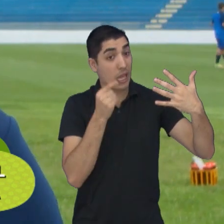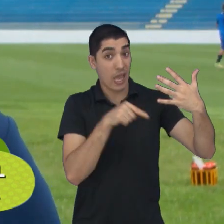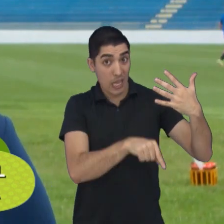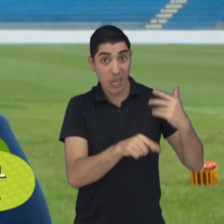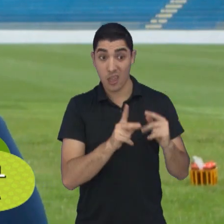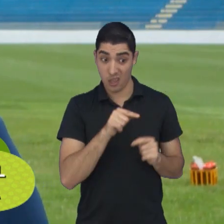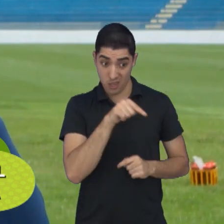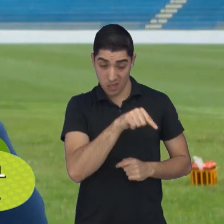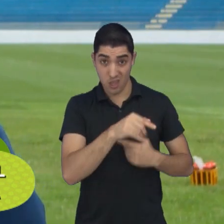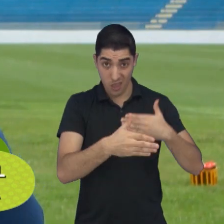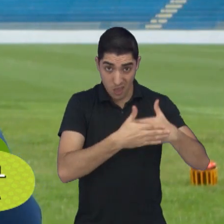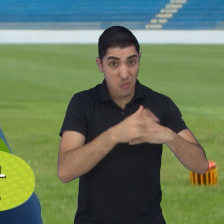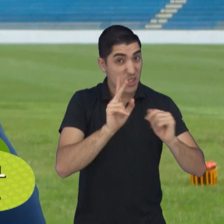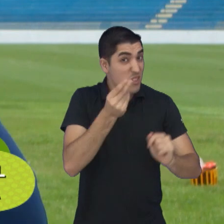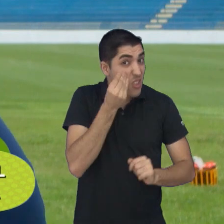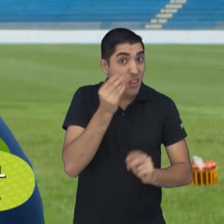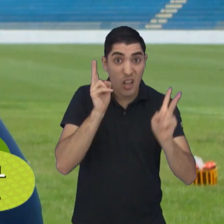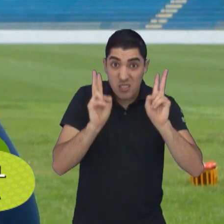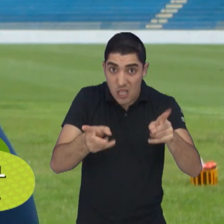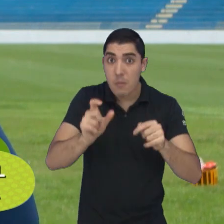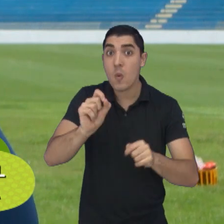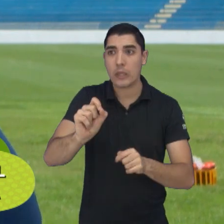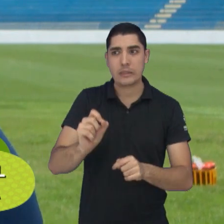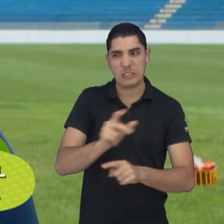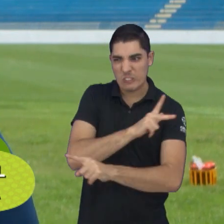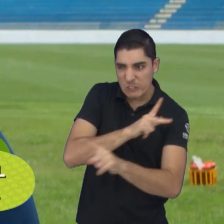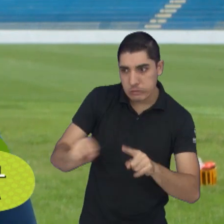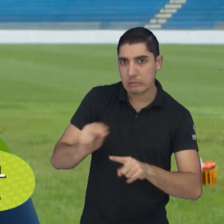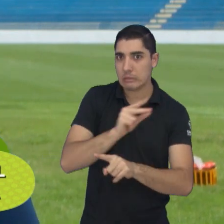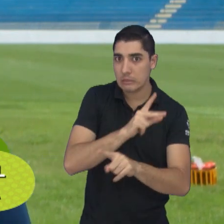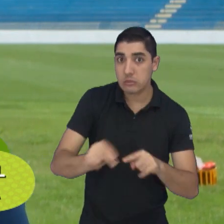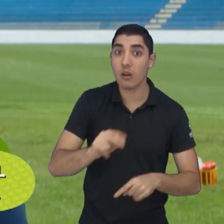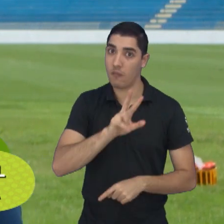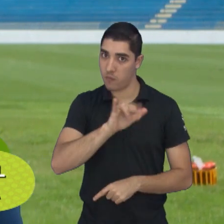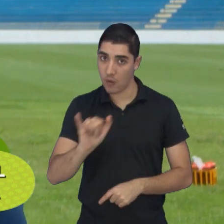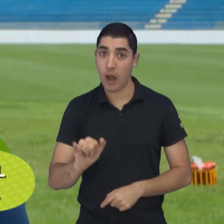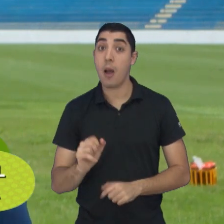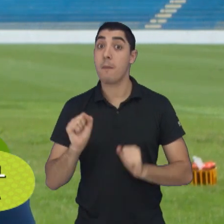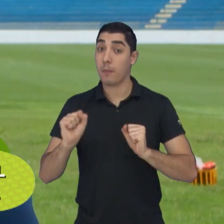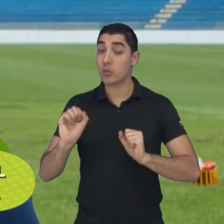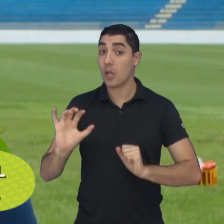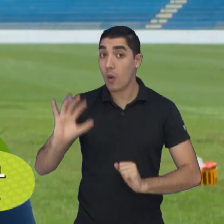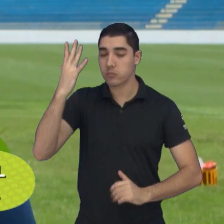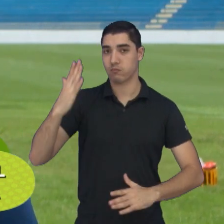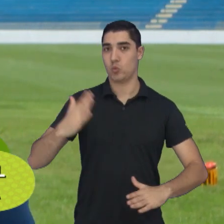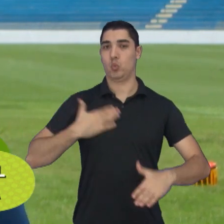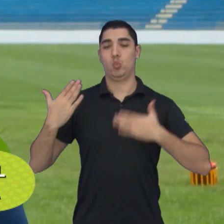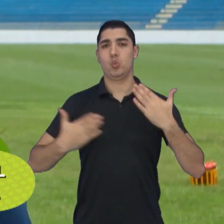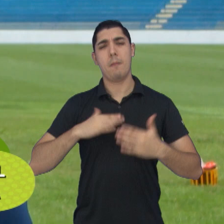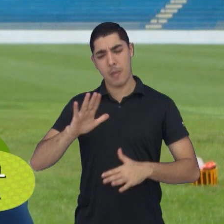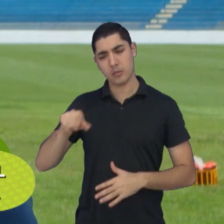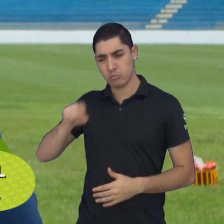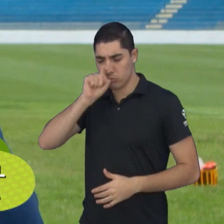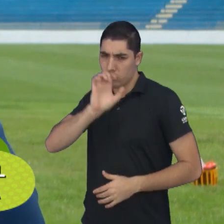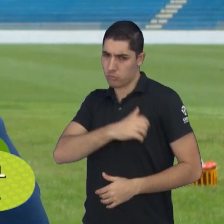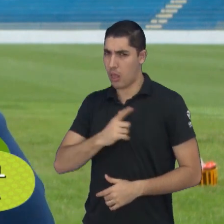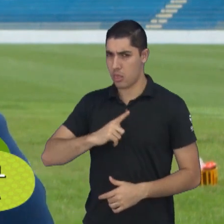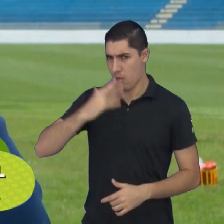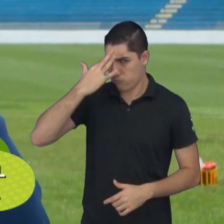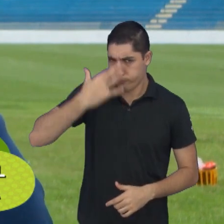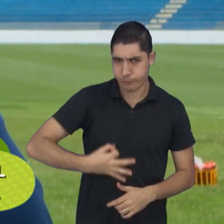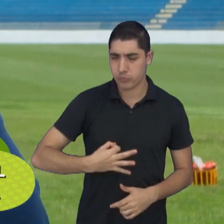cada jogo ele vai tentar fazer algo diferente, onde aí entra talvez o fator surpresa, mas a gente vai estar preparado para esse